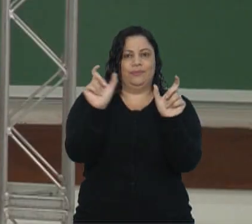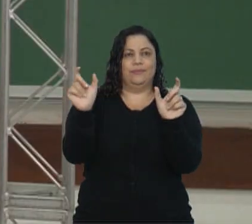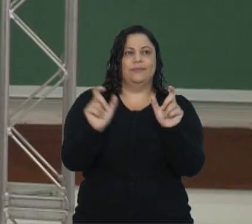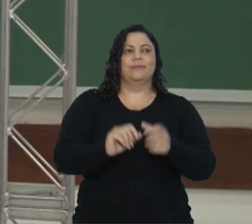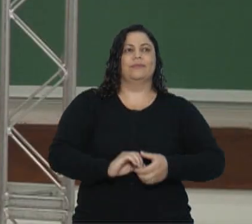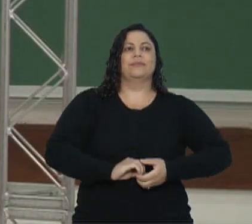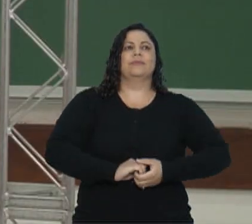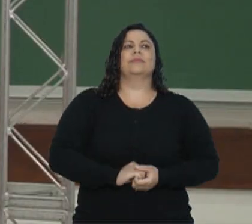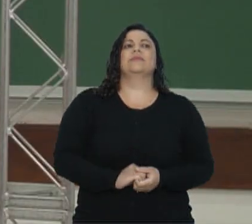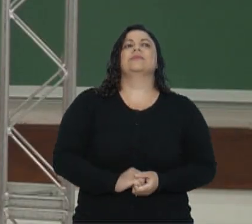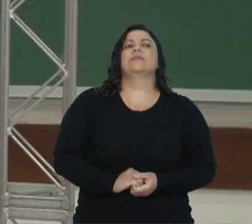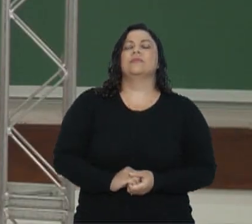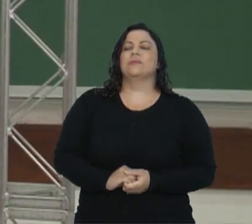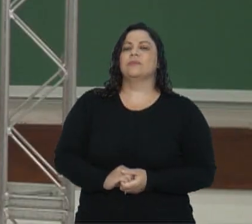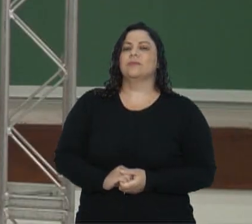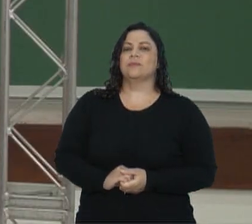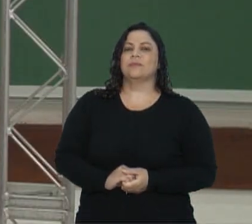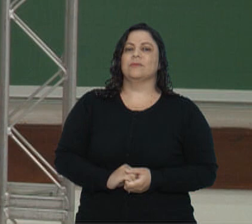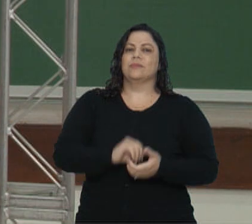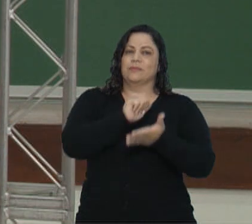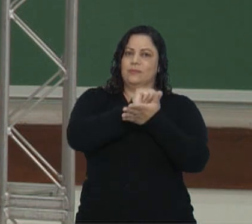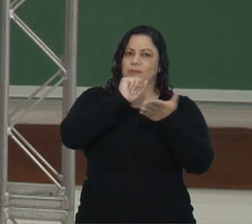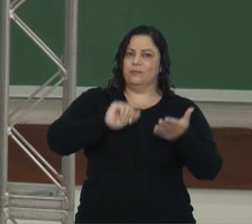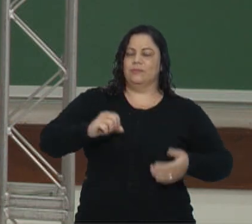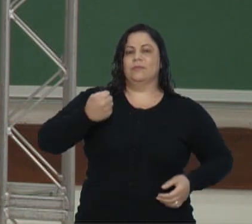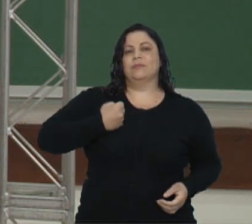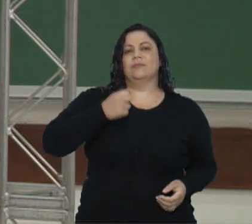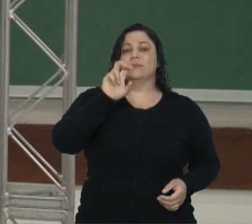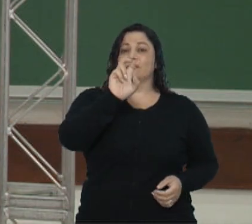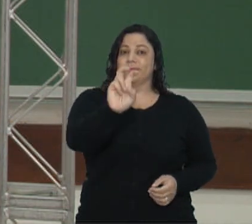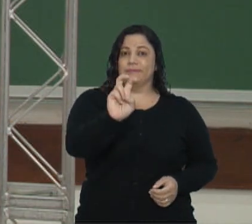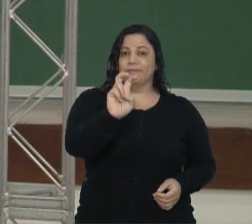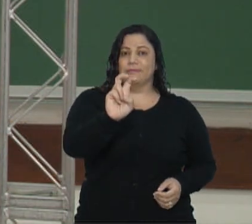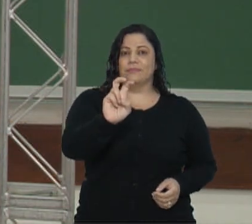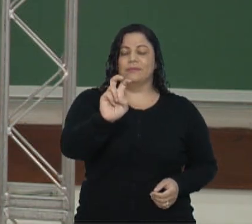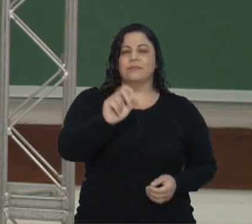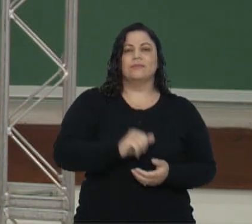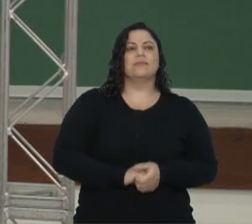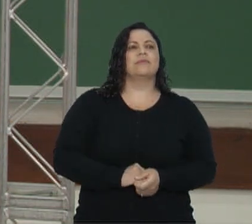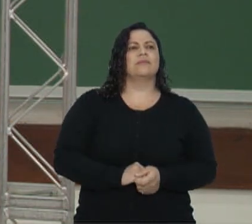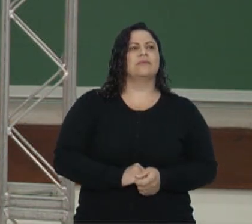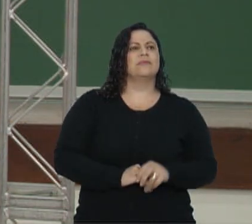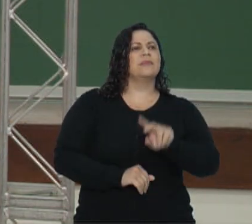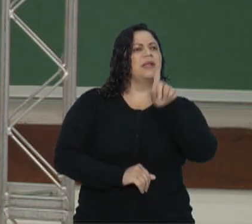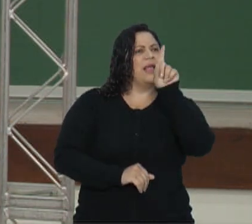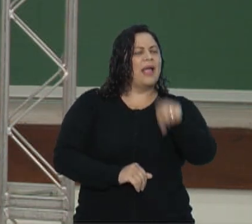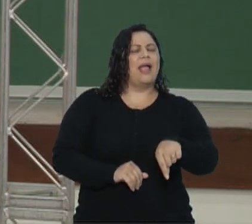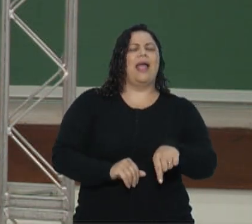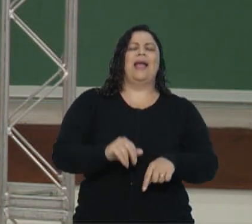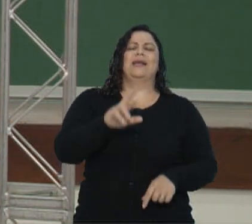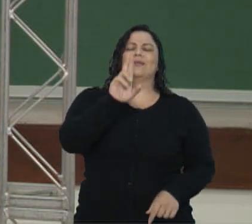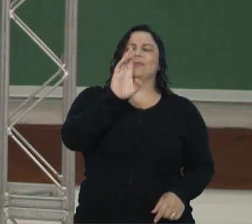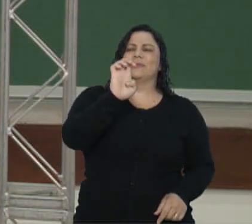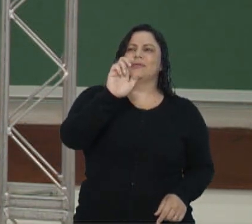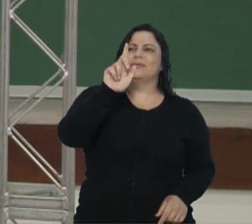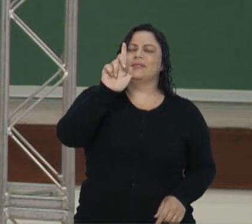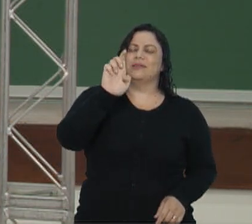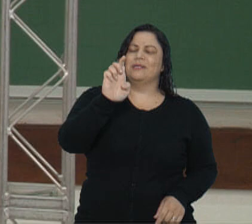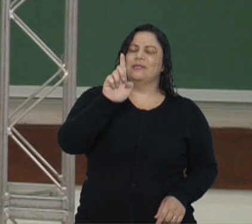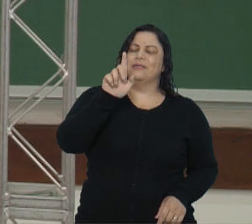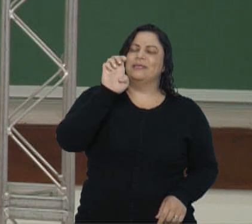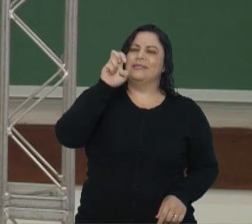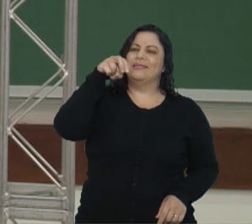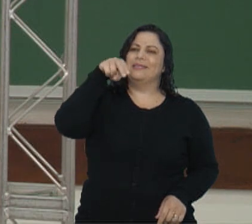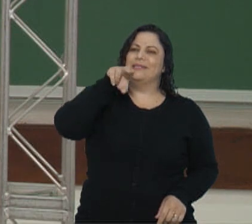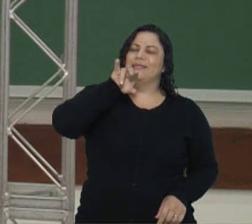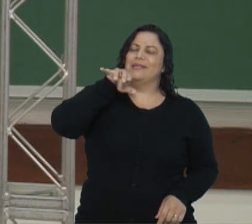Segundo aí, na continuação, exercício 5. O exercício é sobre regência. A gente está aquecendo, nós vamos ter mais duas